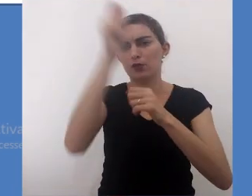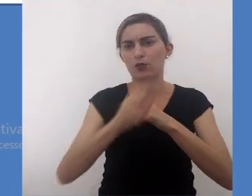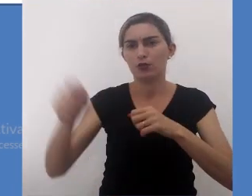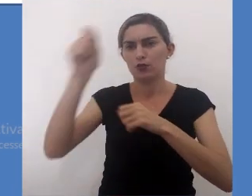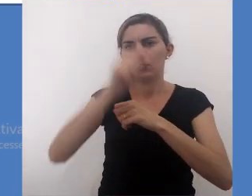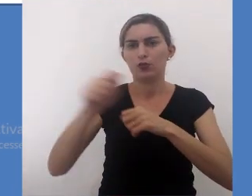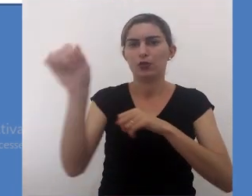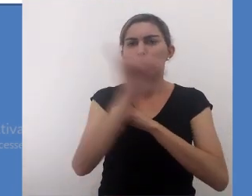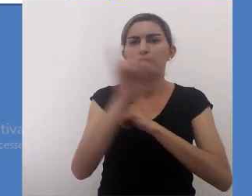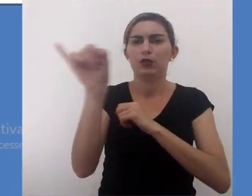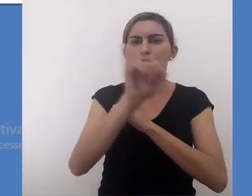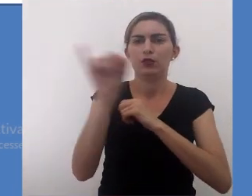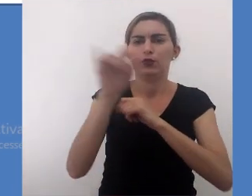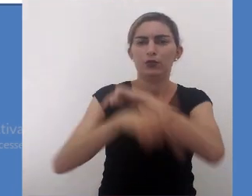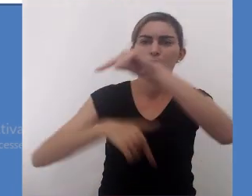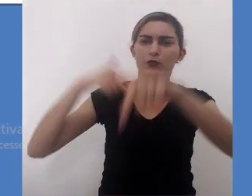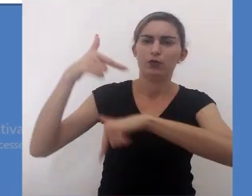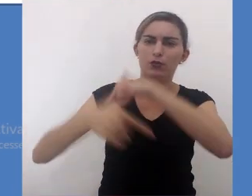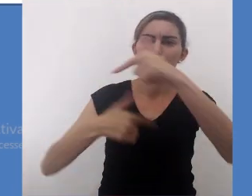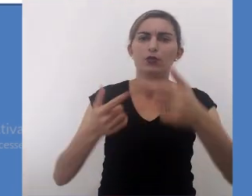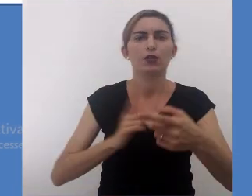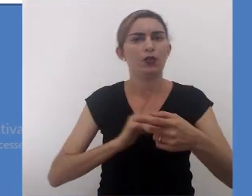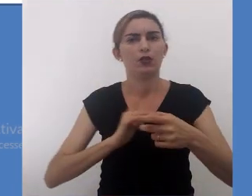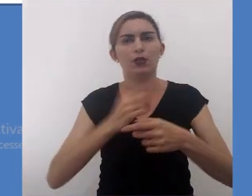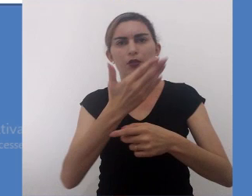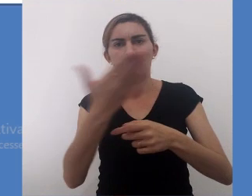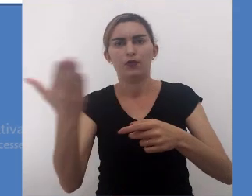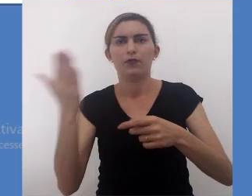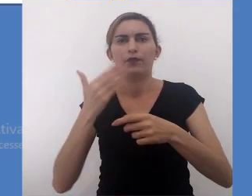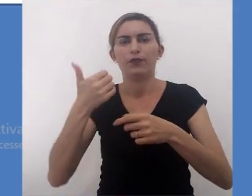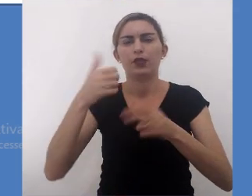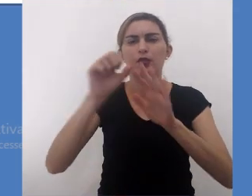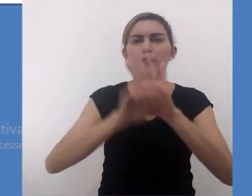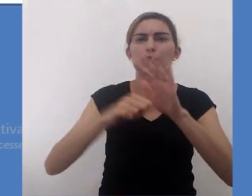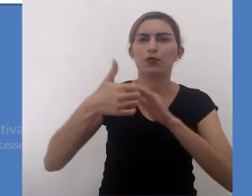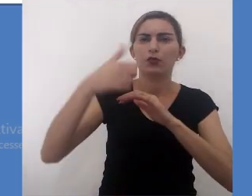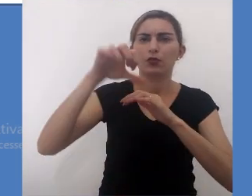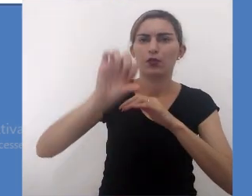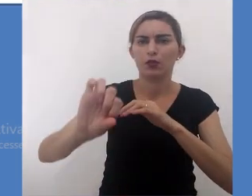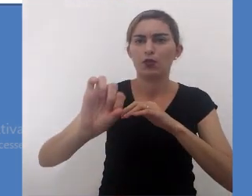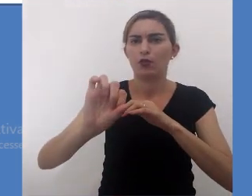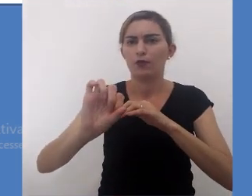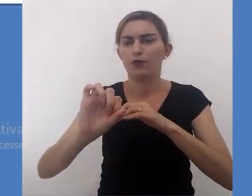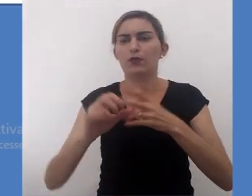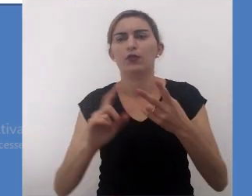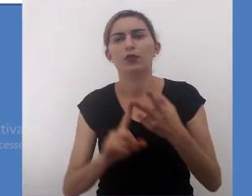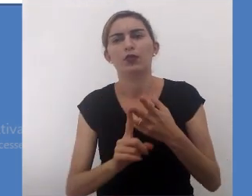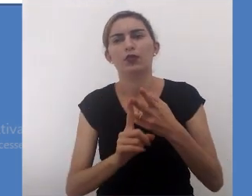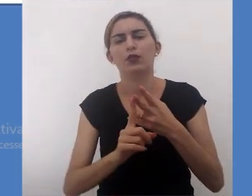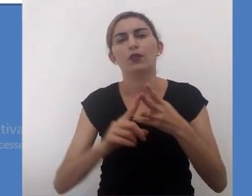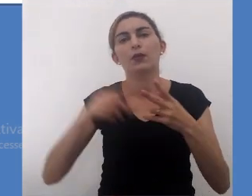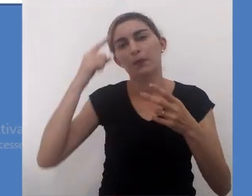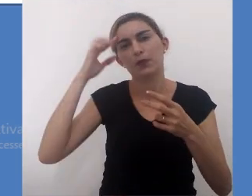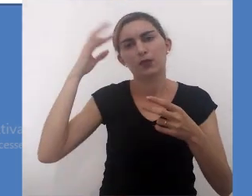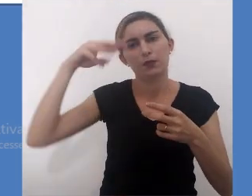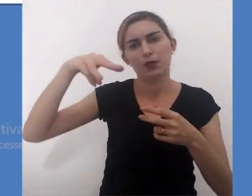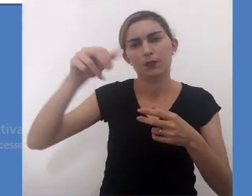dos Trabalhadores, aí vocês vão ter, conforme aí, século XIX, difusão do pensamento marxista,